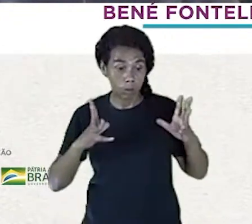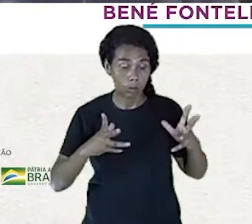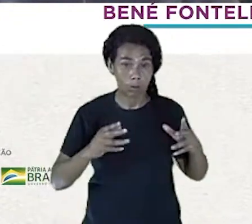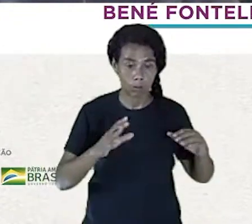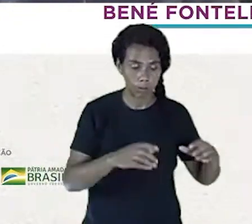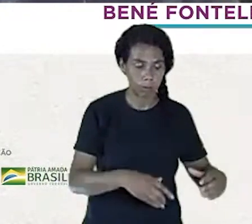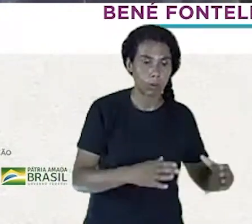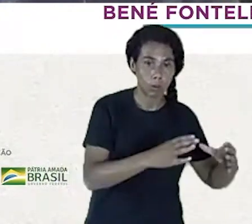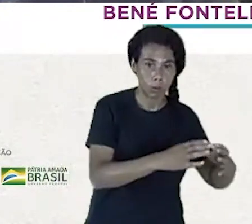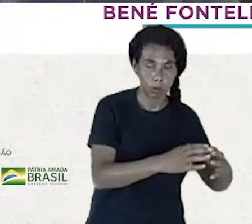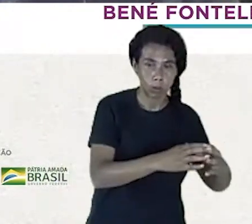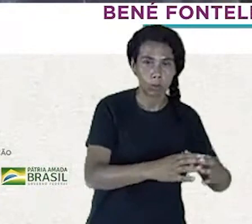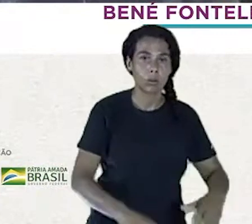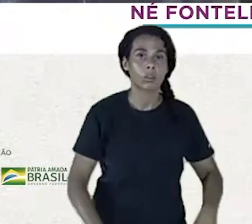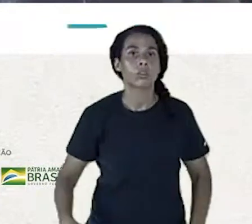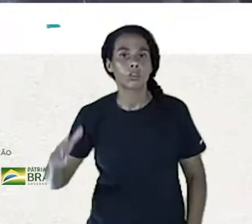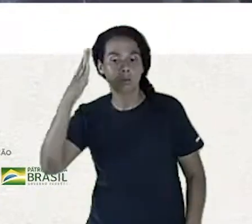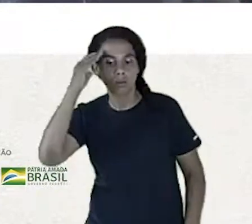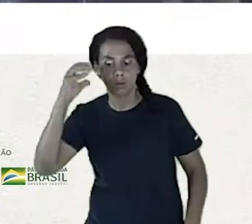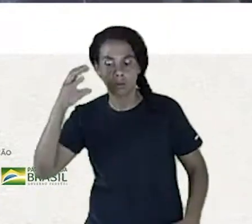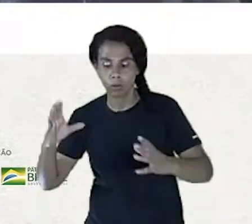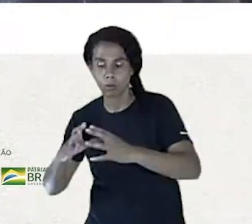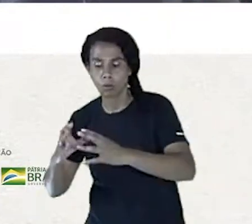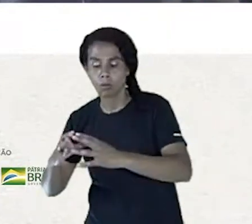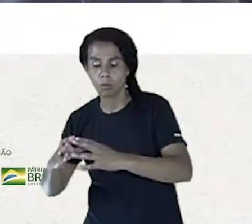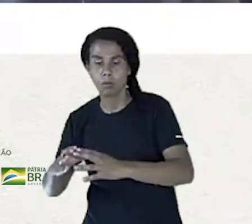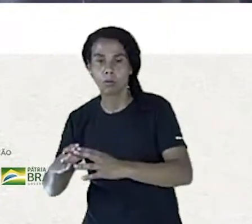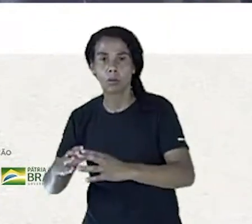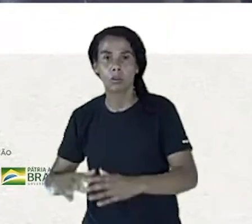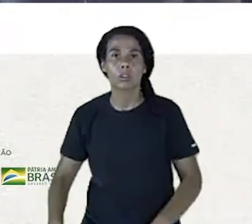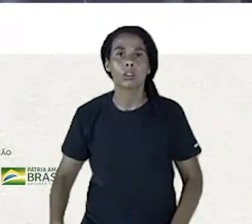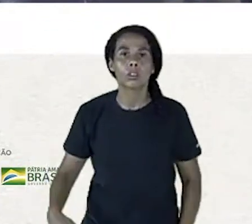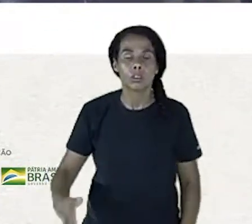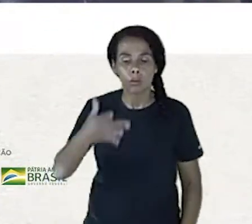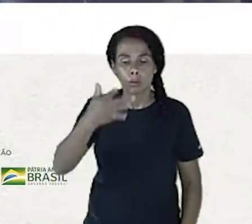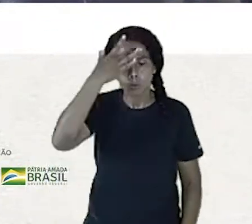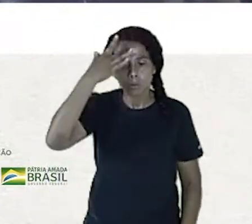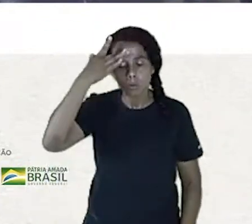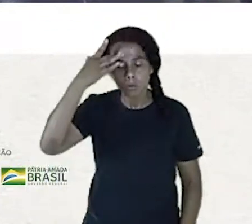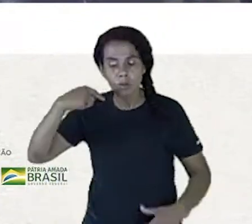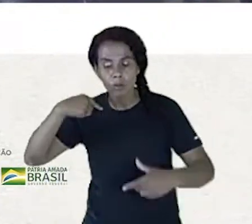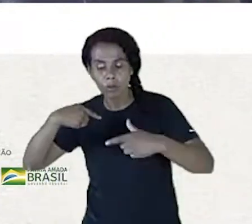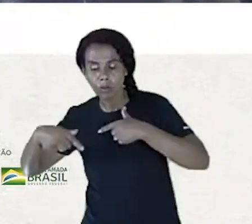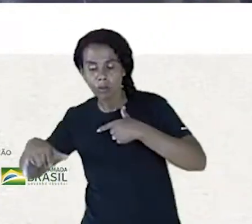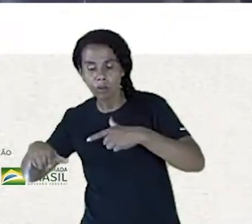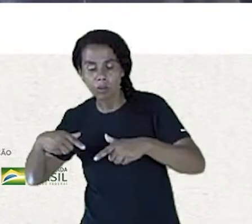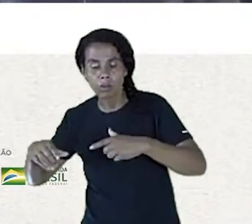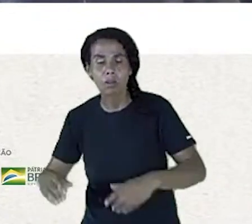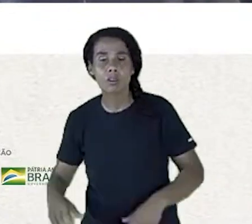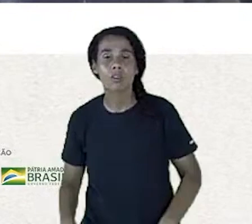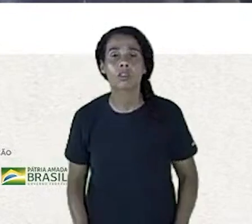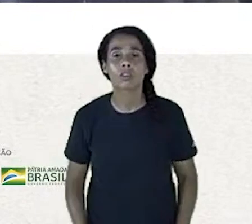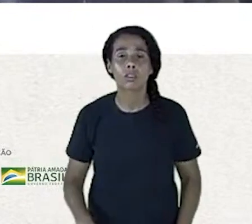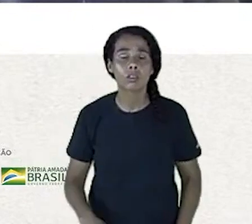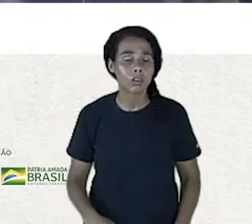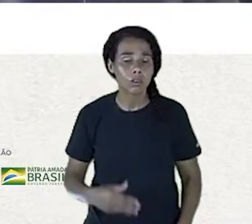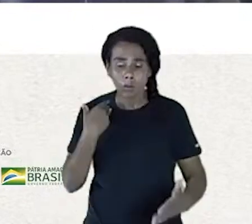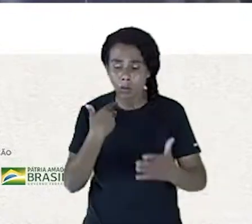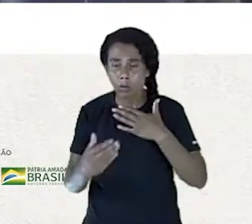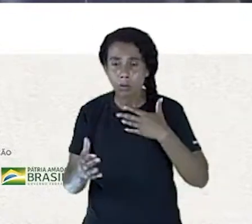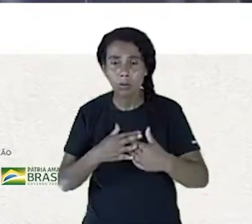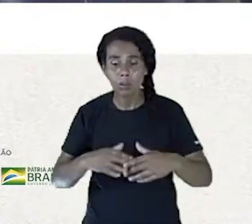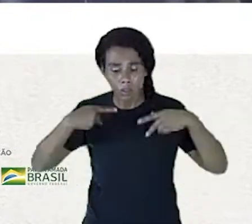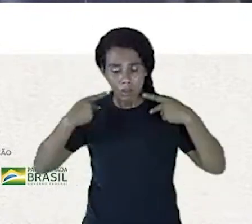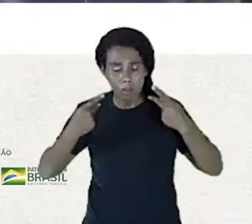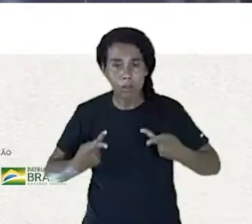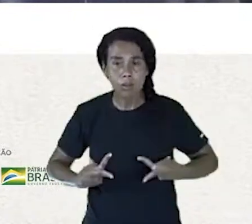ser humano tem lá seu filtrozinho. Esse é o papel da consciência na vida humana.